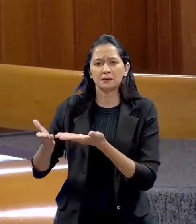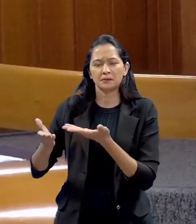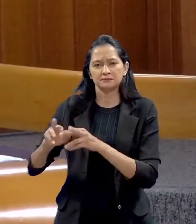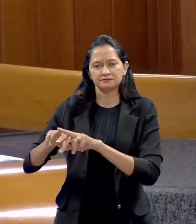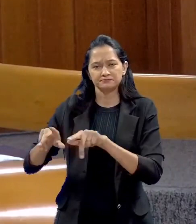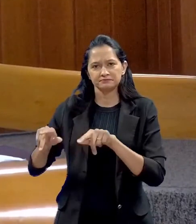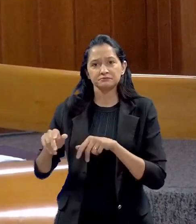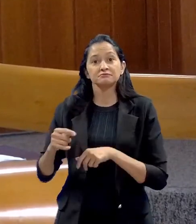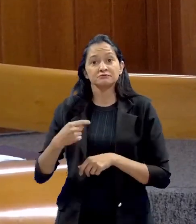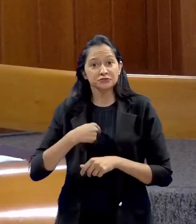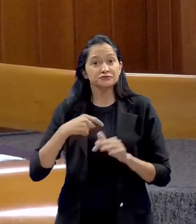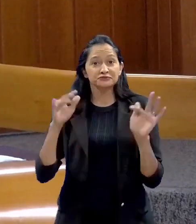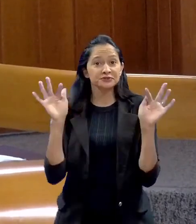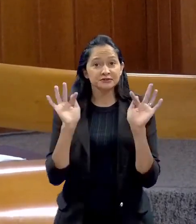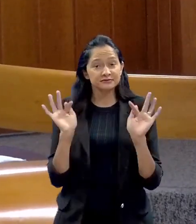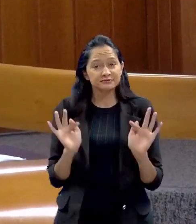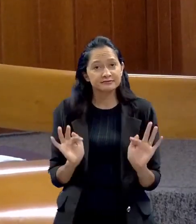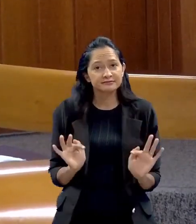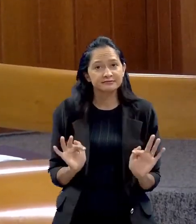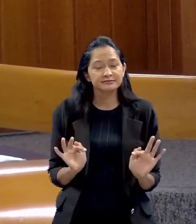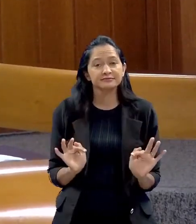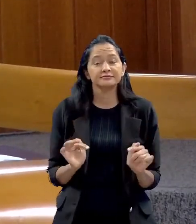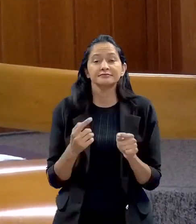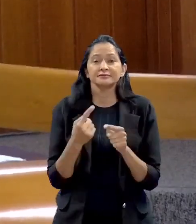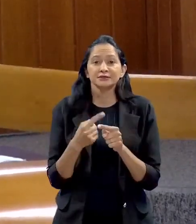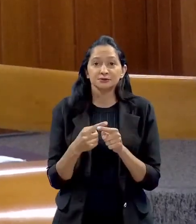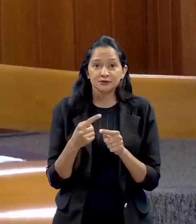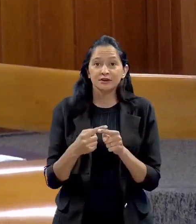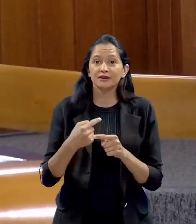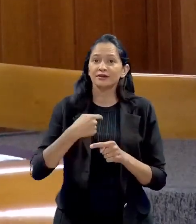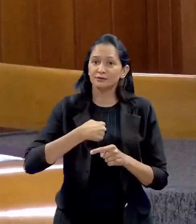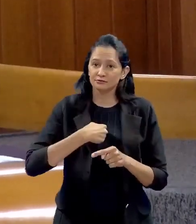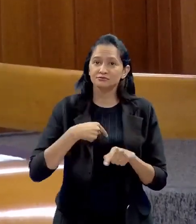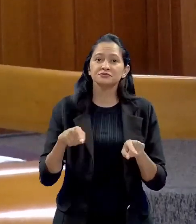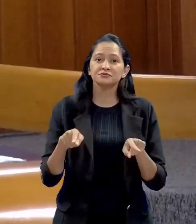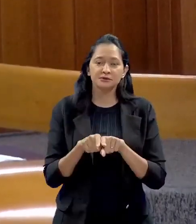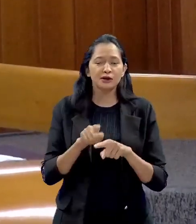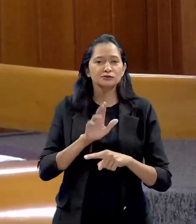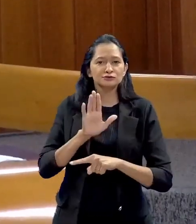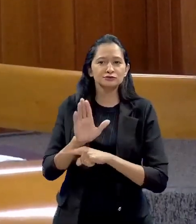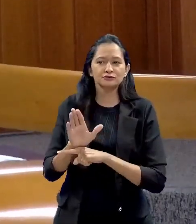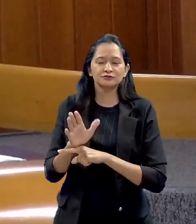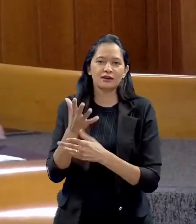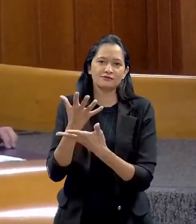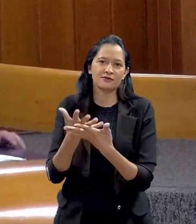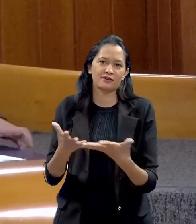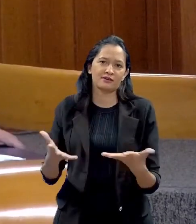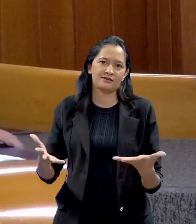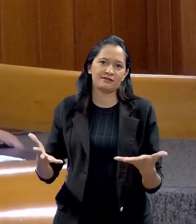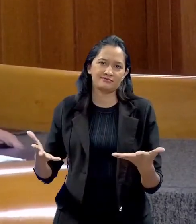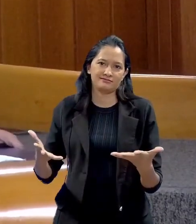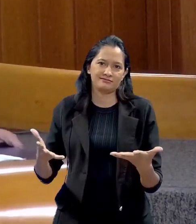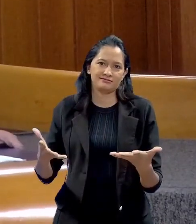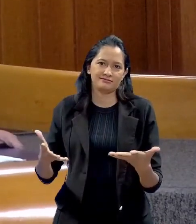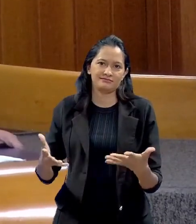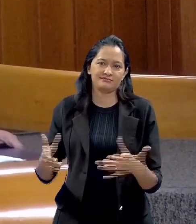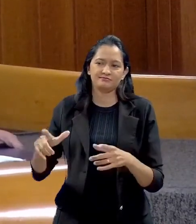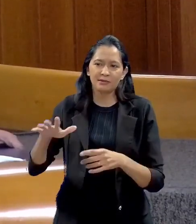feliz porque eu fui uma das pessoas responsáveis desse mutirão ter sido ali na região noroeste.